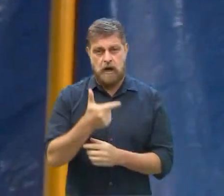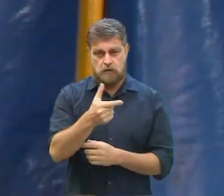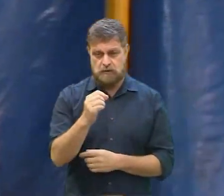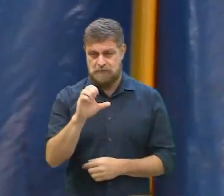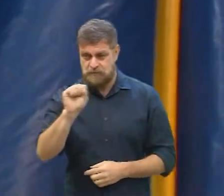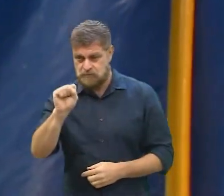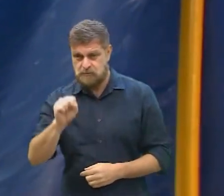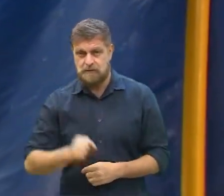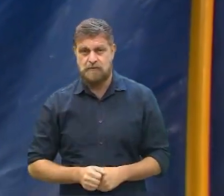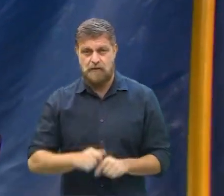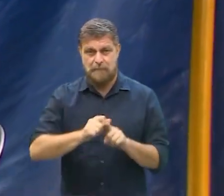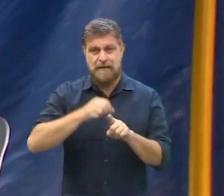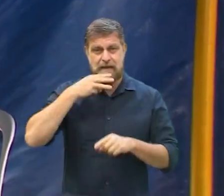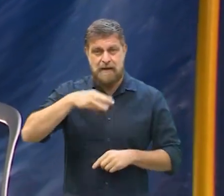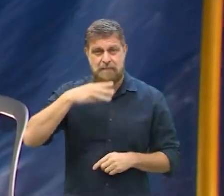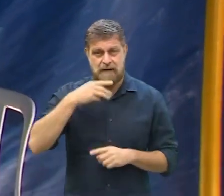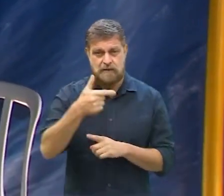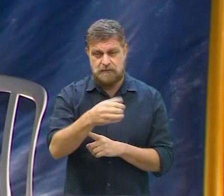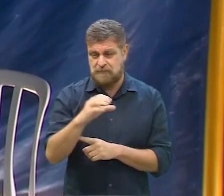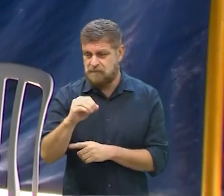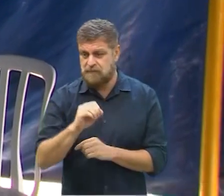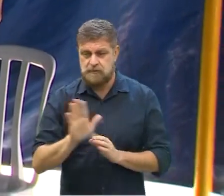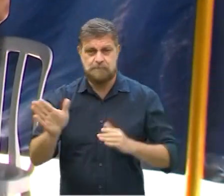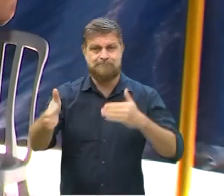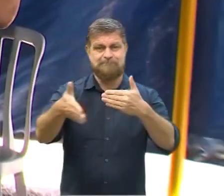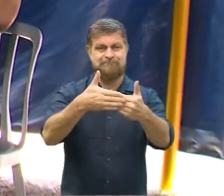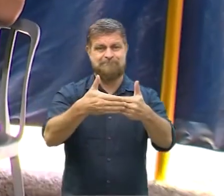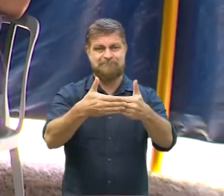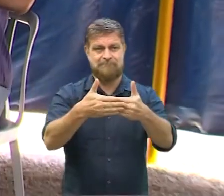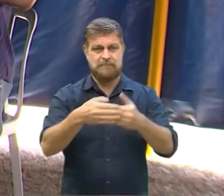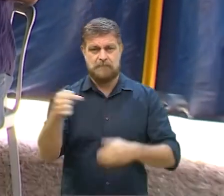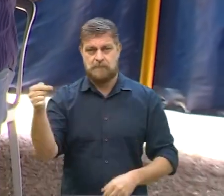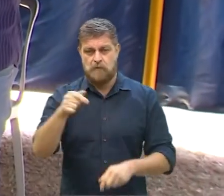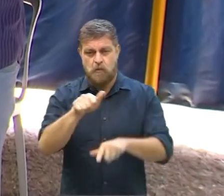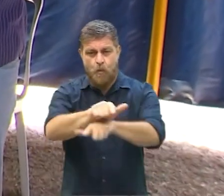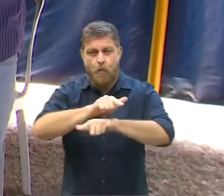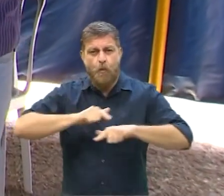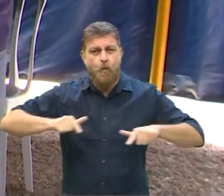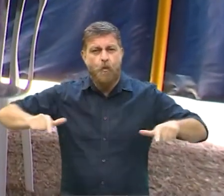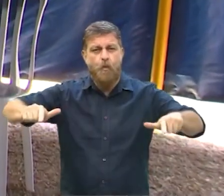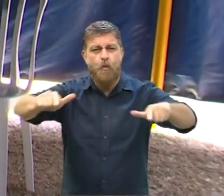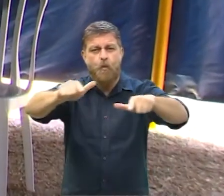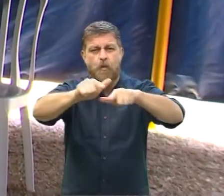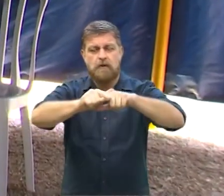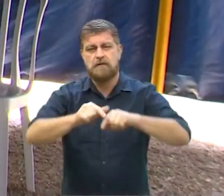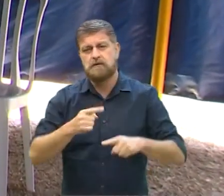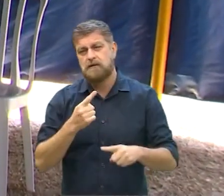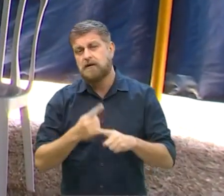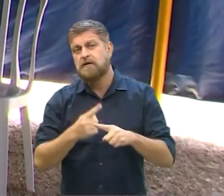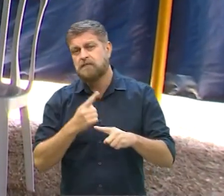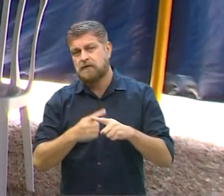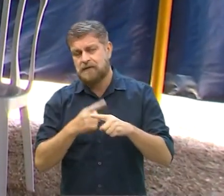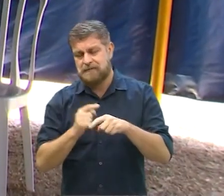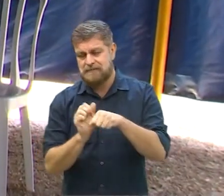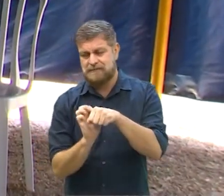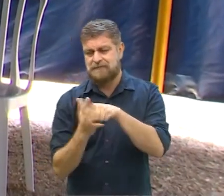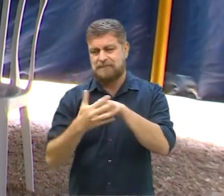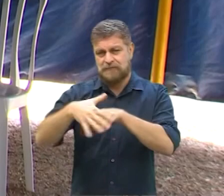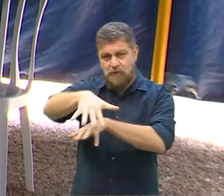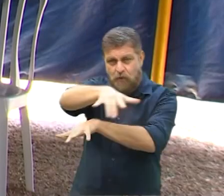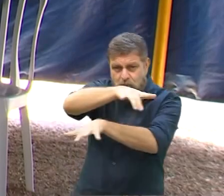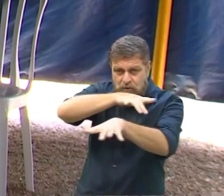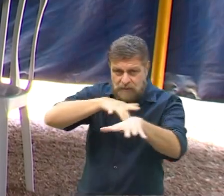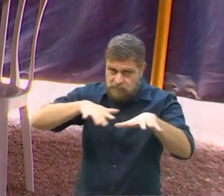de 2020, ele ficou assim, fechado. Plateia vazia. Tudo isso por conta da pandemia